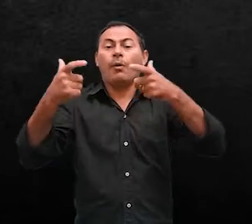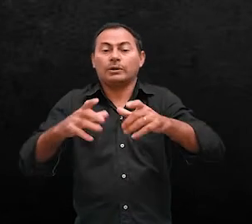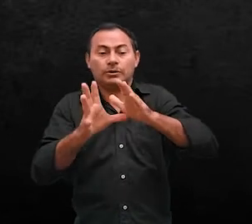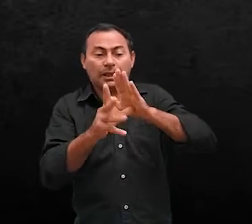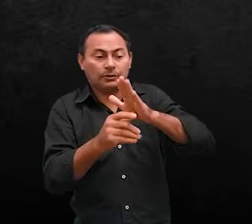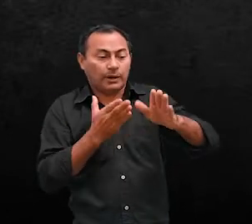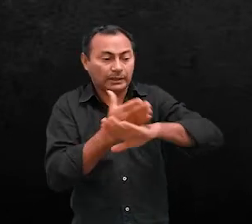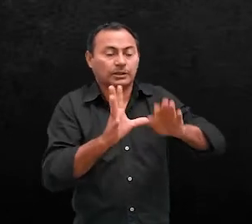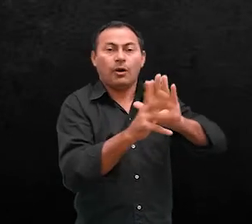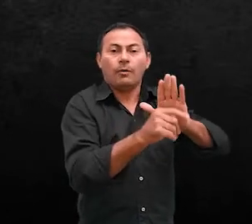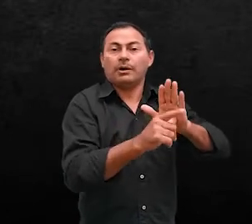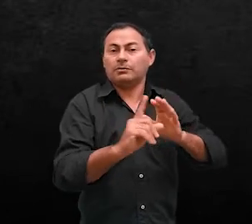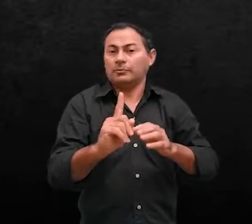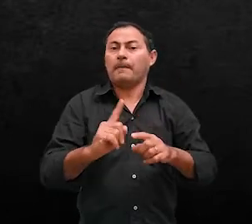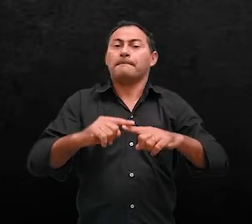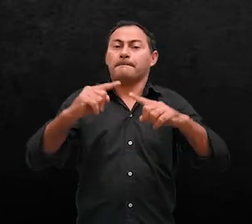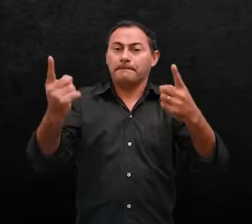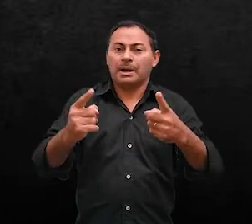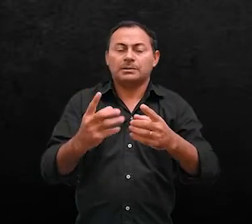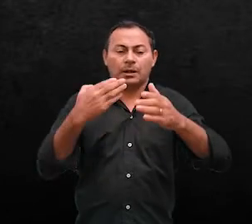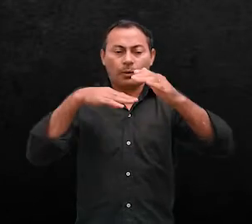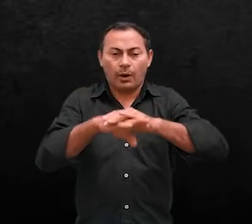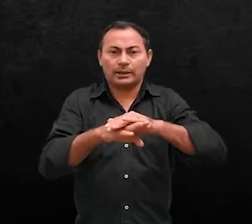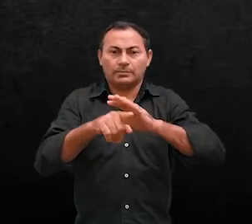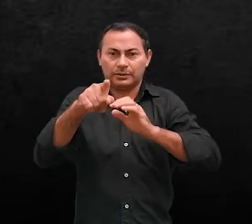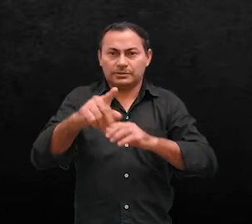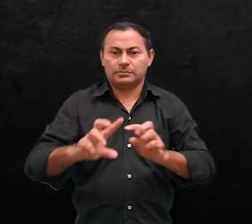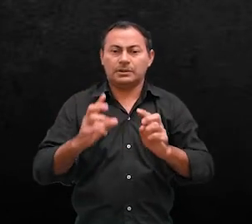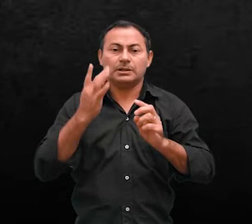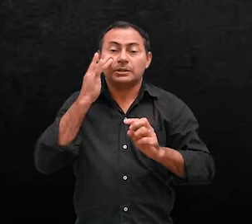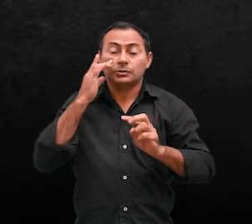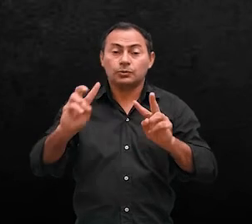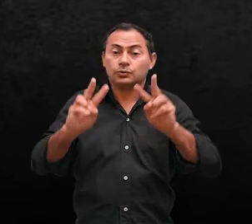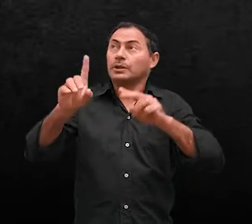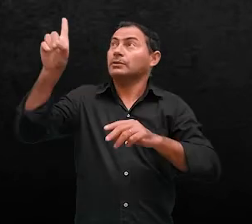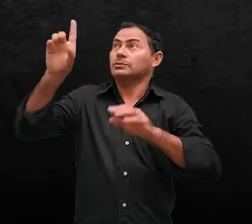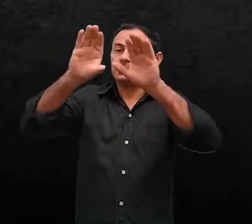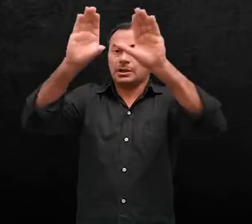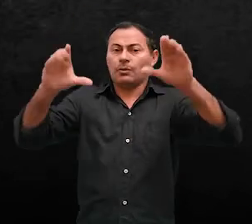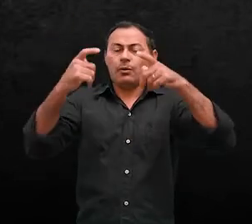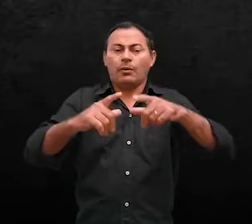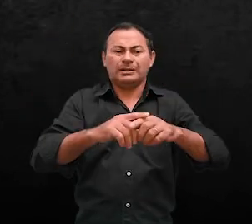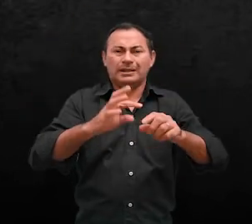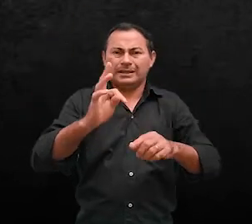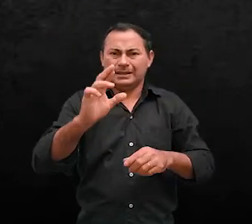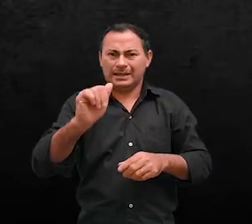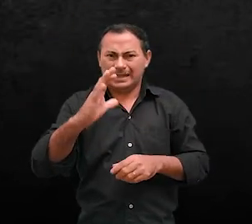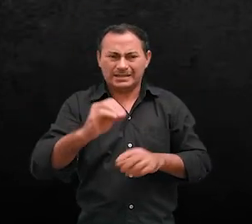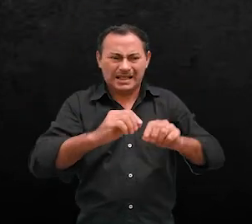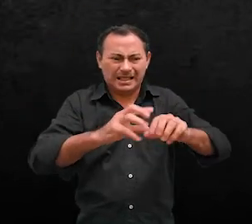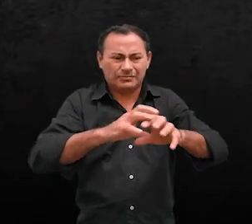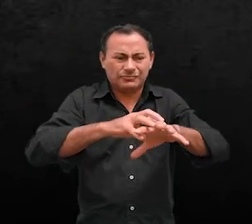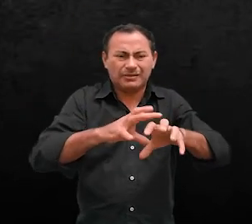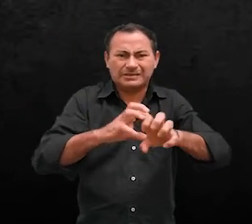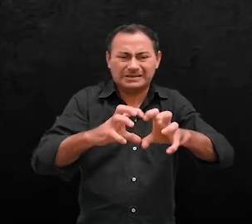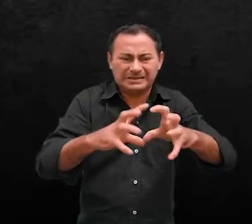arrombam e furtam mas a como limpar vocês tesouros nos céus onde a traça EA ferrugem